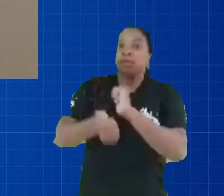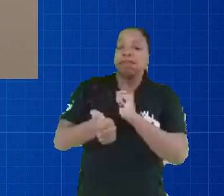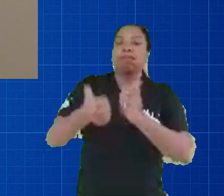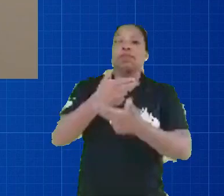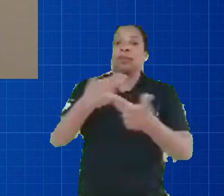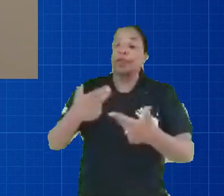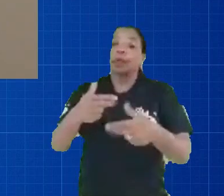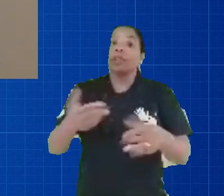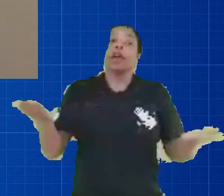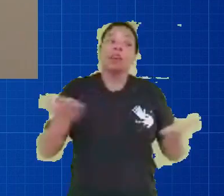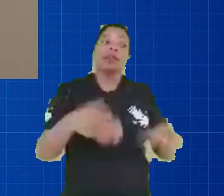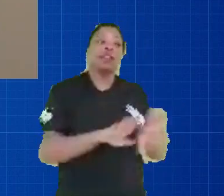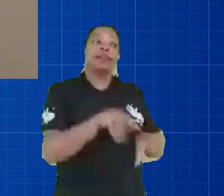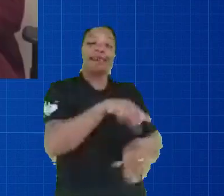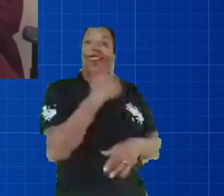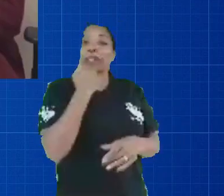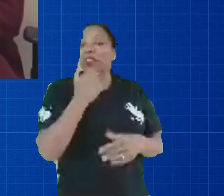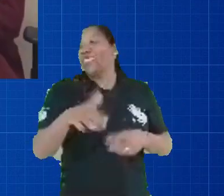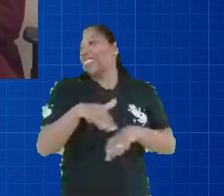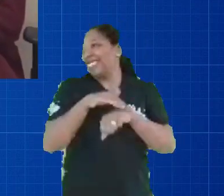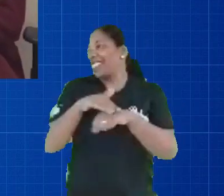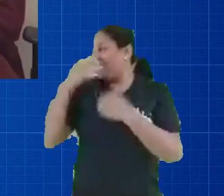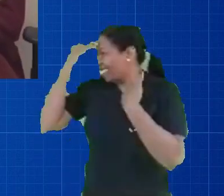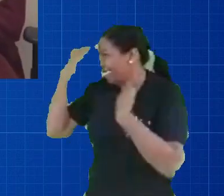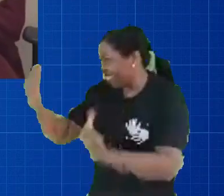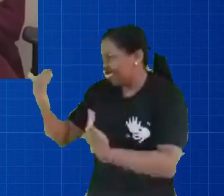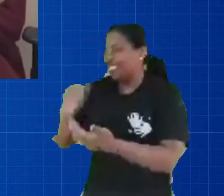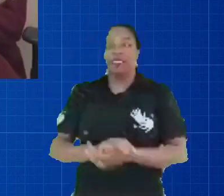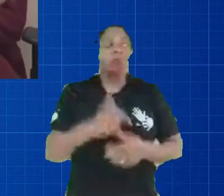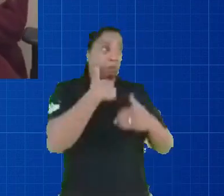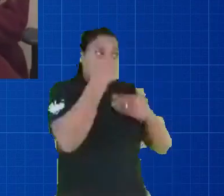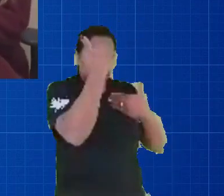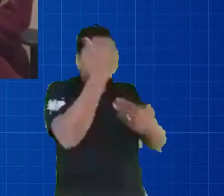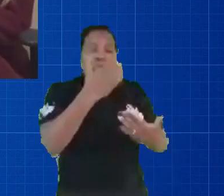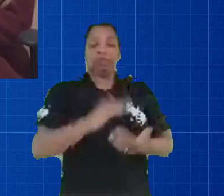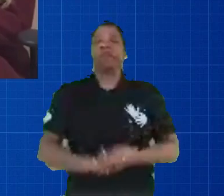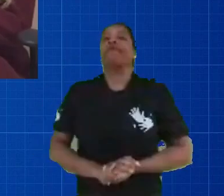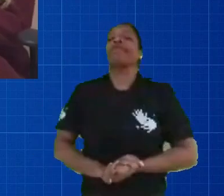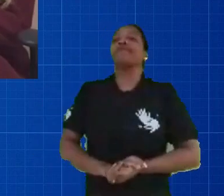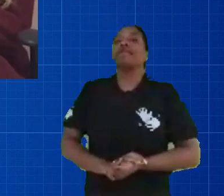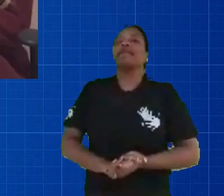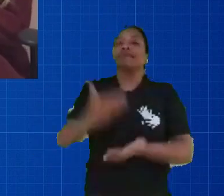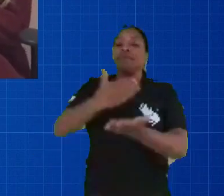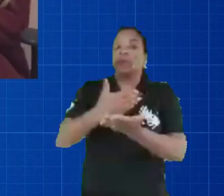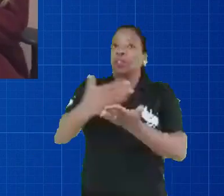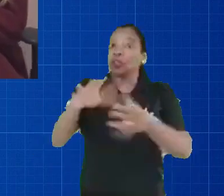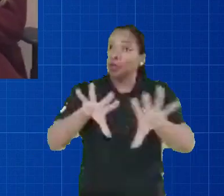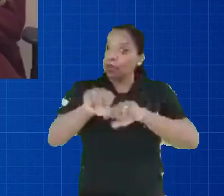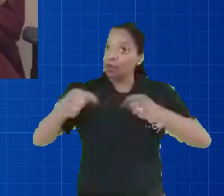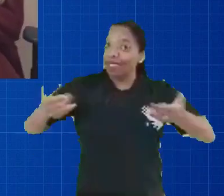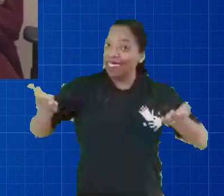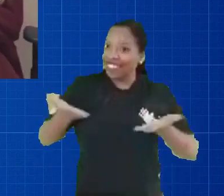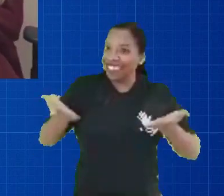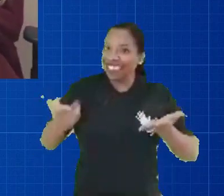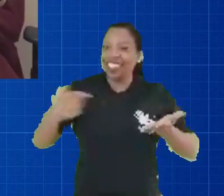nutricionistas. Muito obrigada. Eu que agradeço. Dando continuidade à formação de hoje, eu estou aqui conversando um pouco mais com